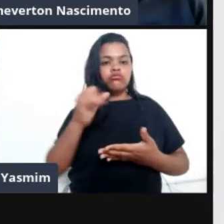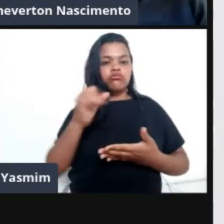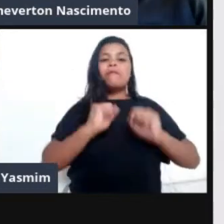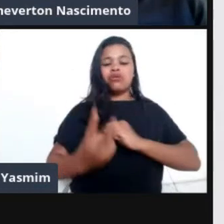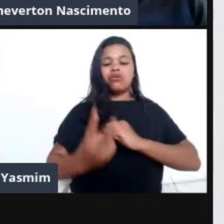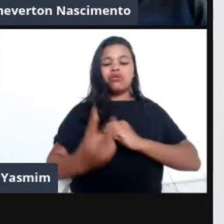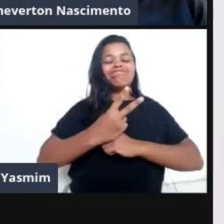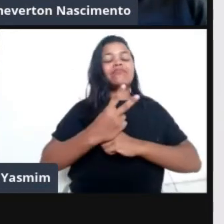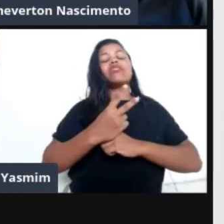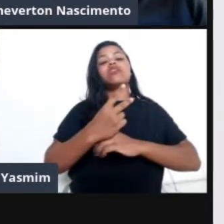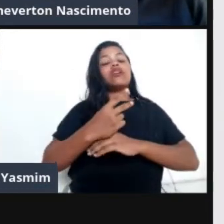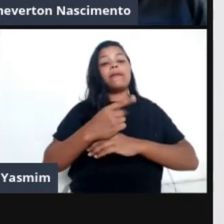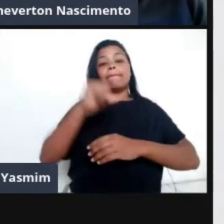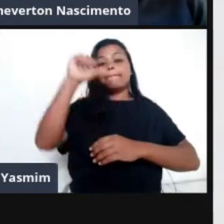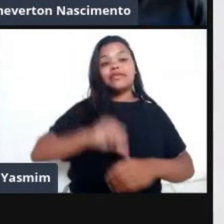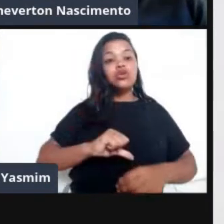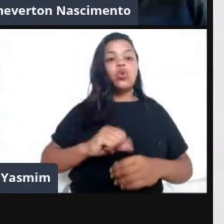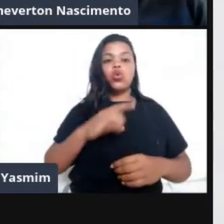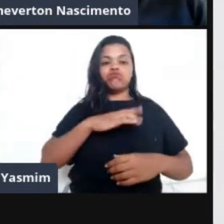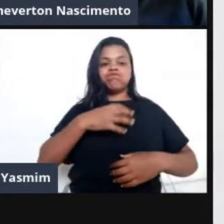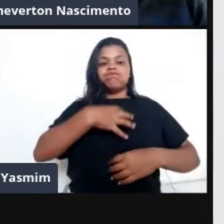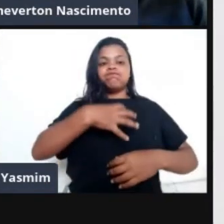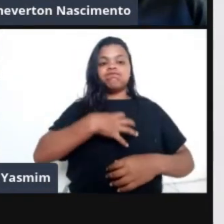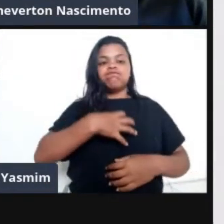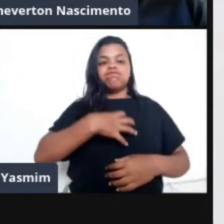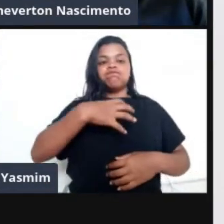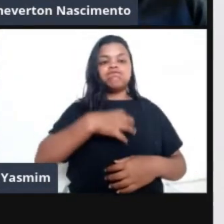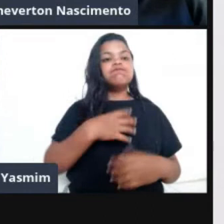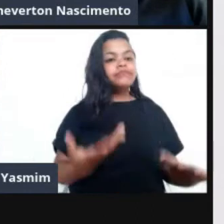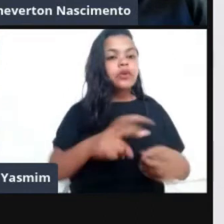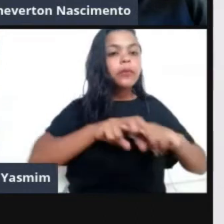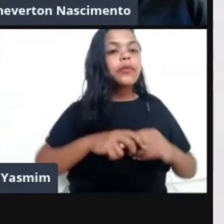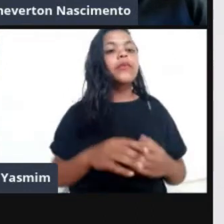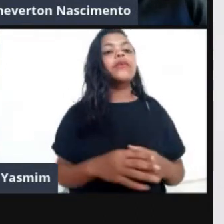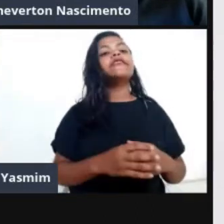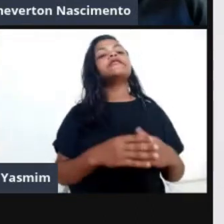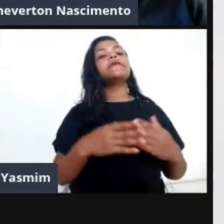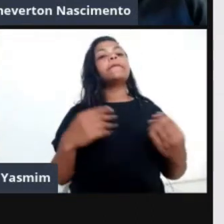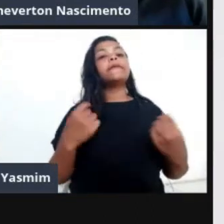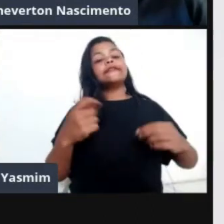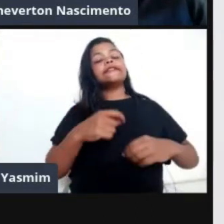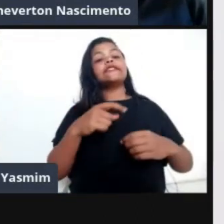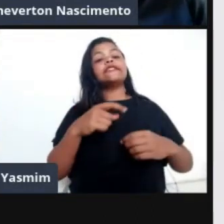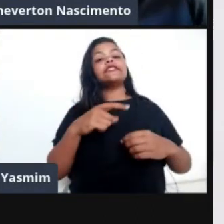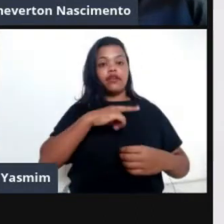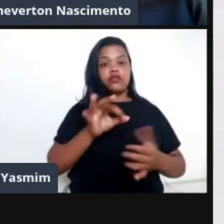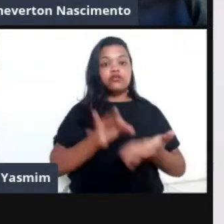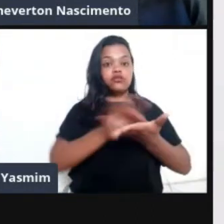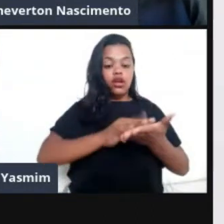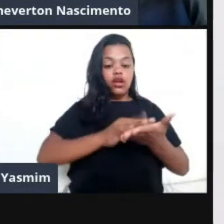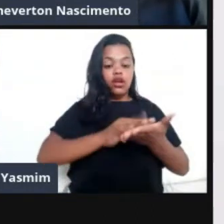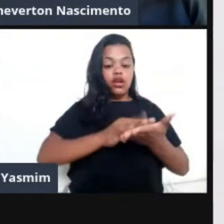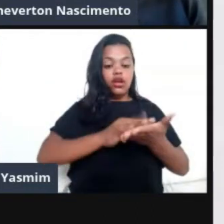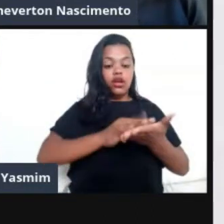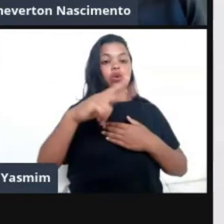observar as partículas virais infectando os alvéolos pulmonares, as células epiteliais do pulmão,